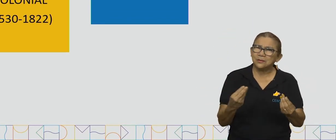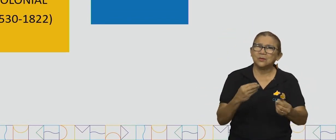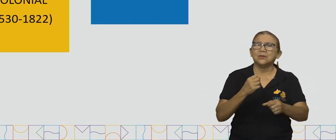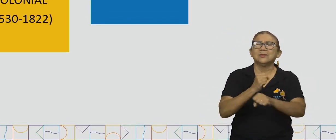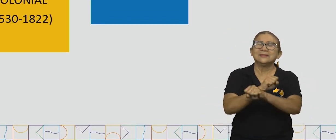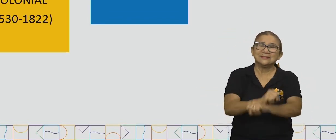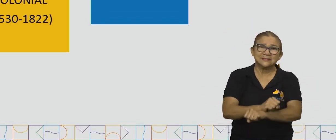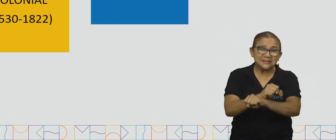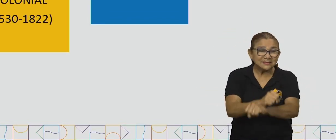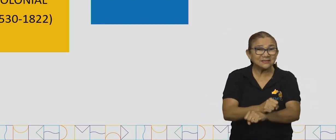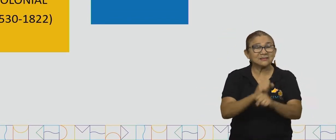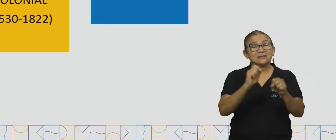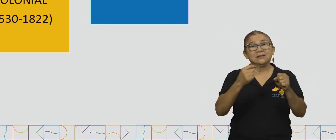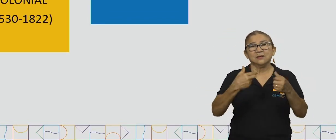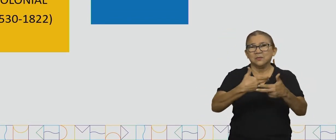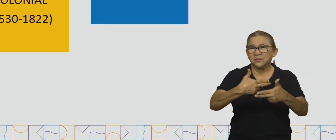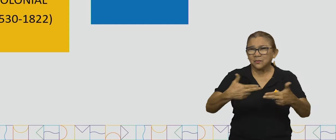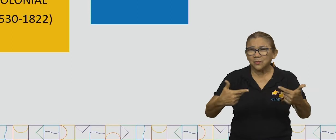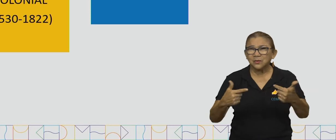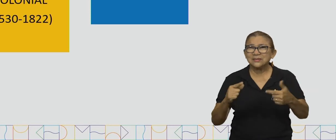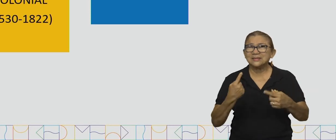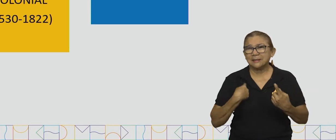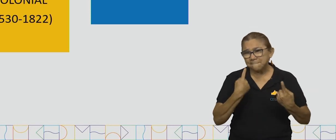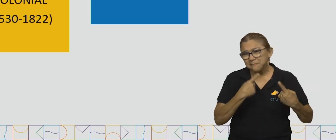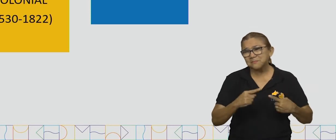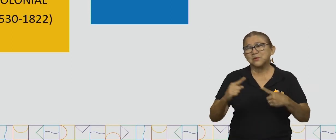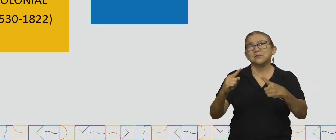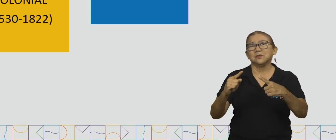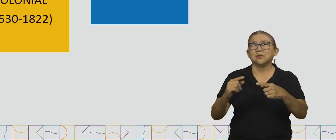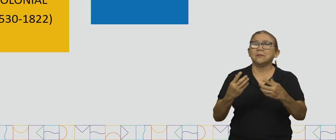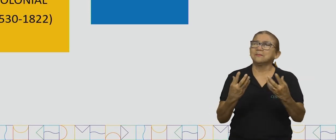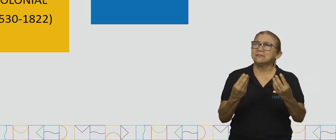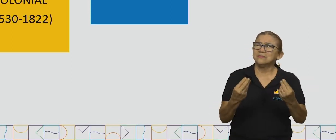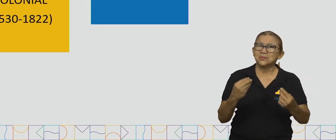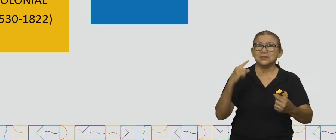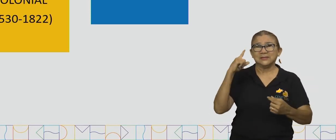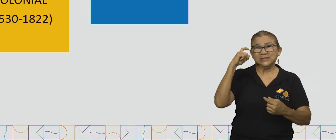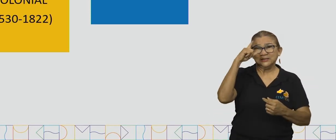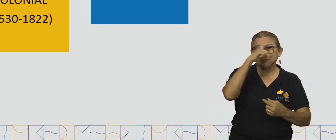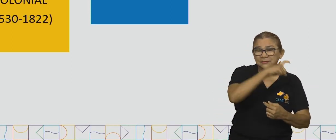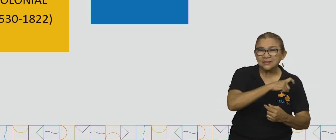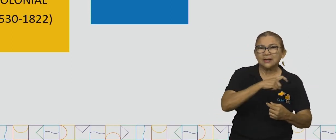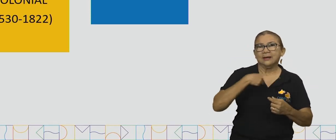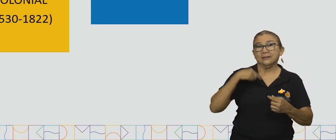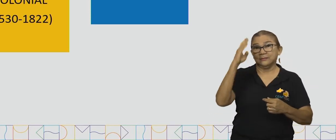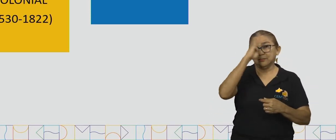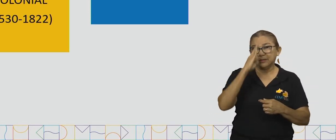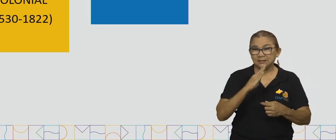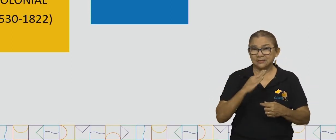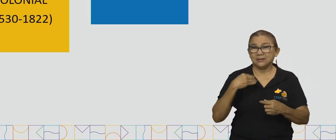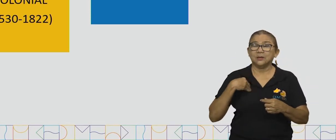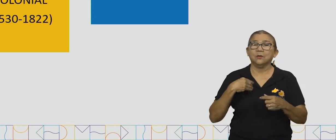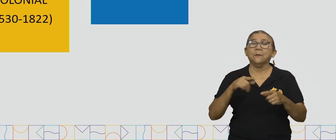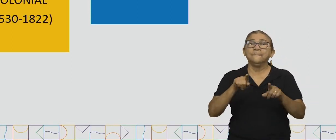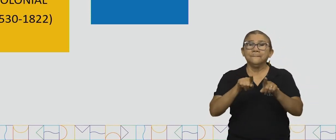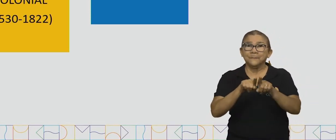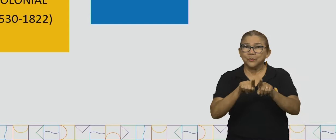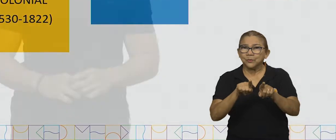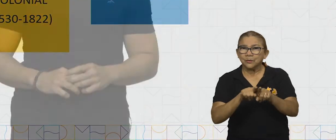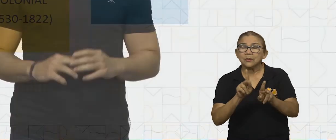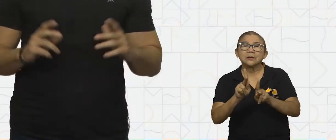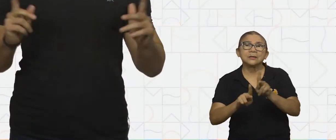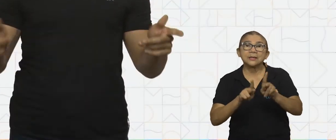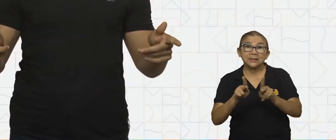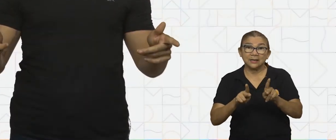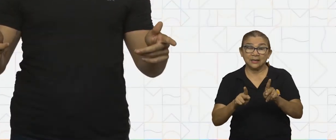e militares, o que provocou em 1889 o fim do Império, com um golpe de Estado dado pelos